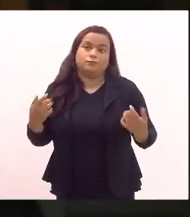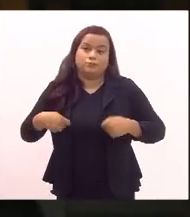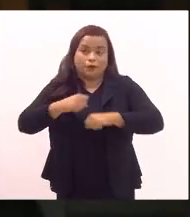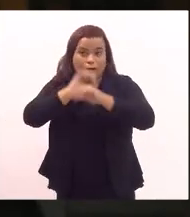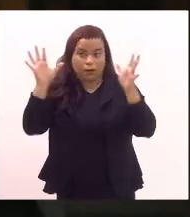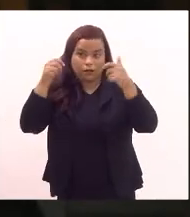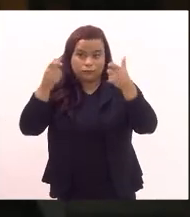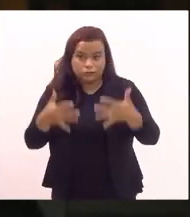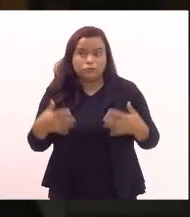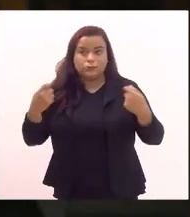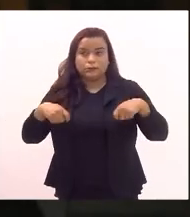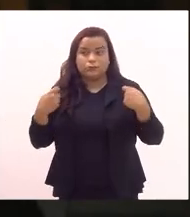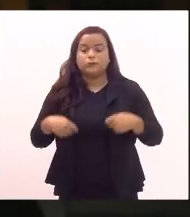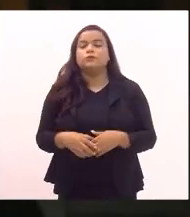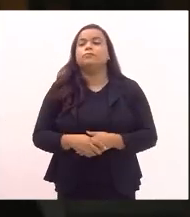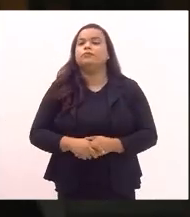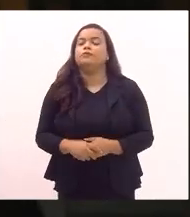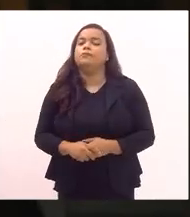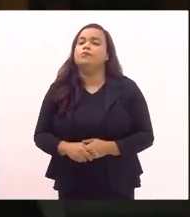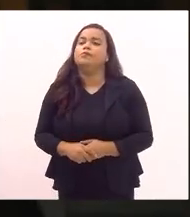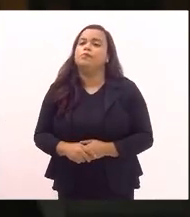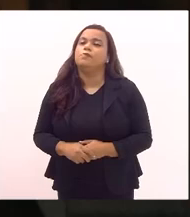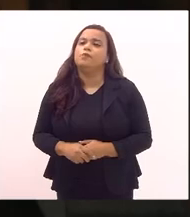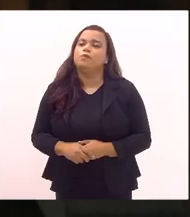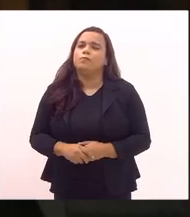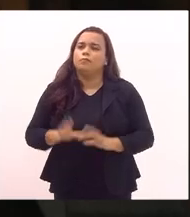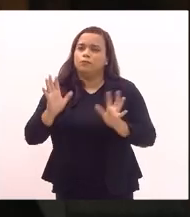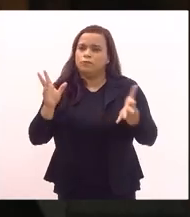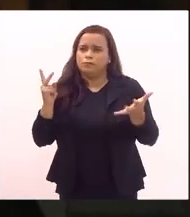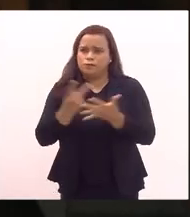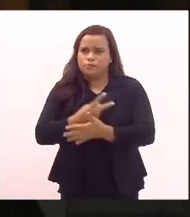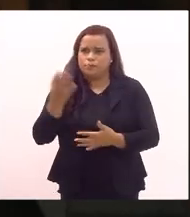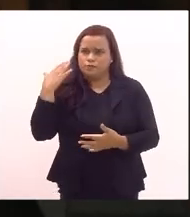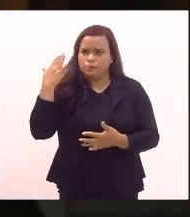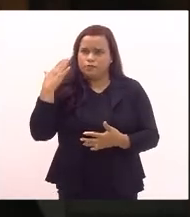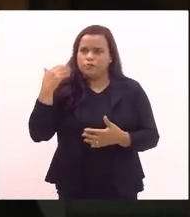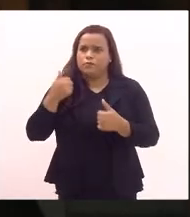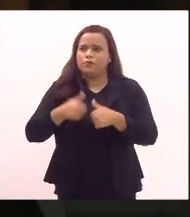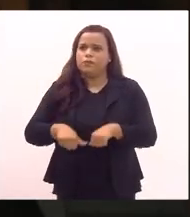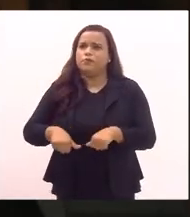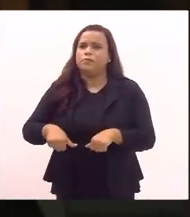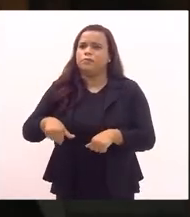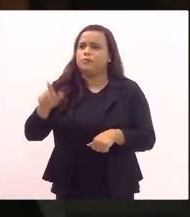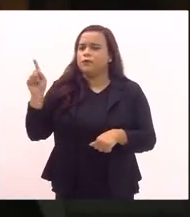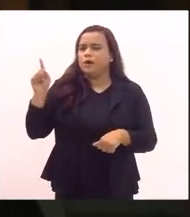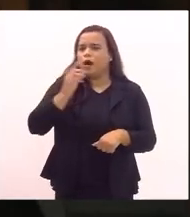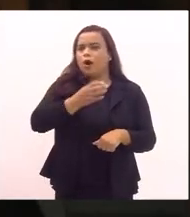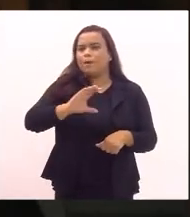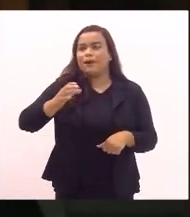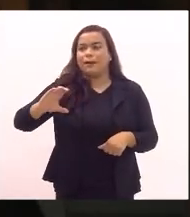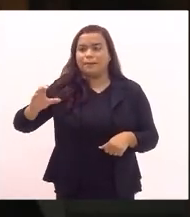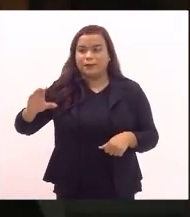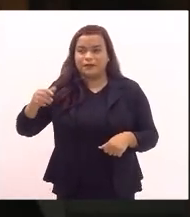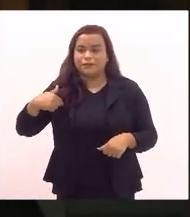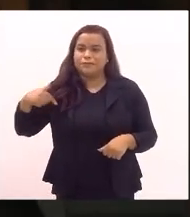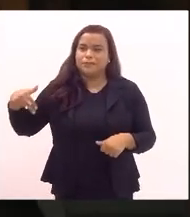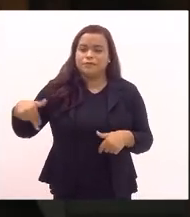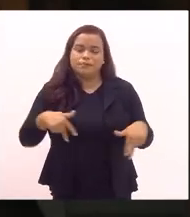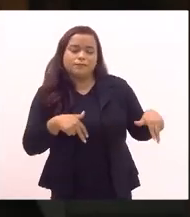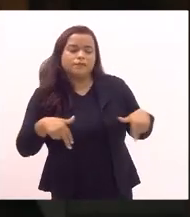coisas muito Claras em quantos dias eu tava na orla ali em Copacabana o